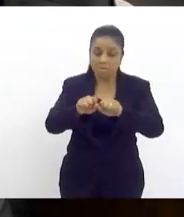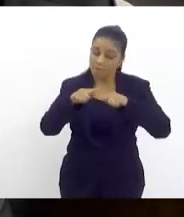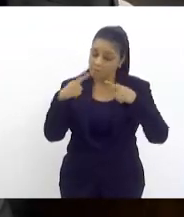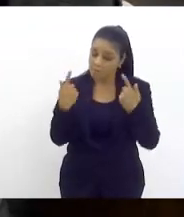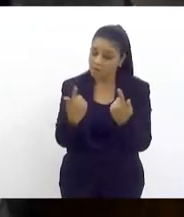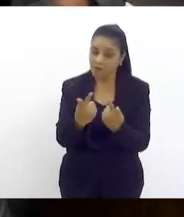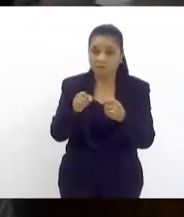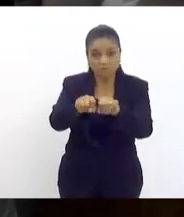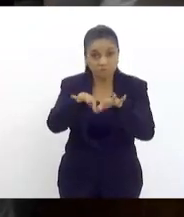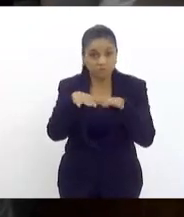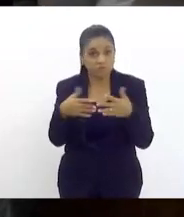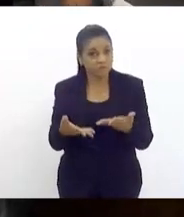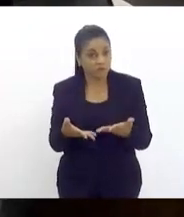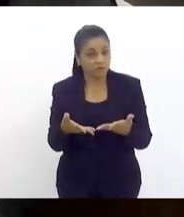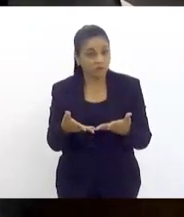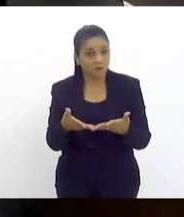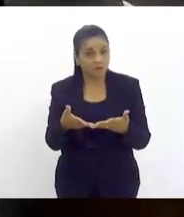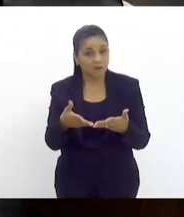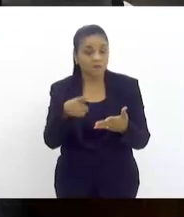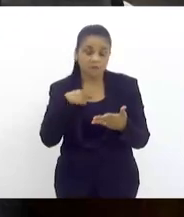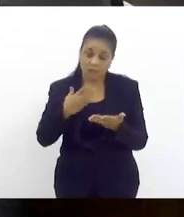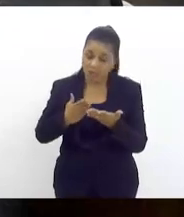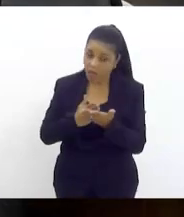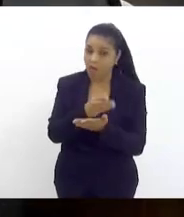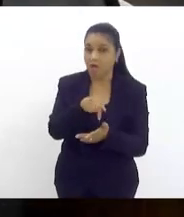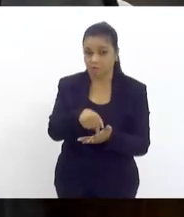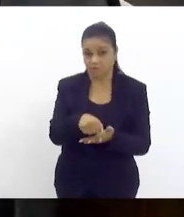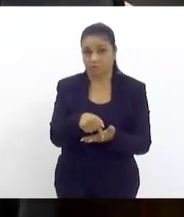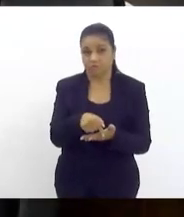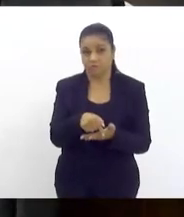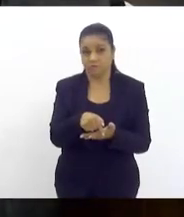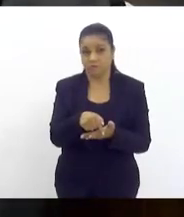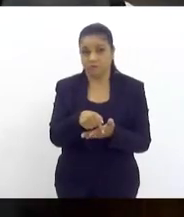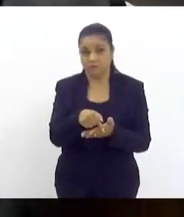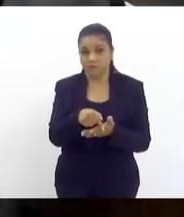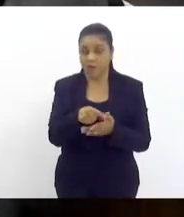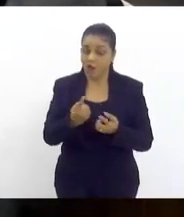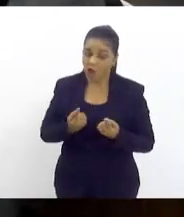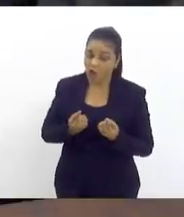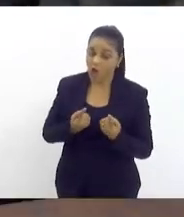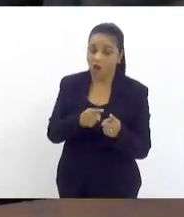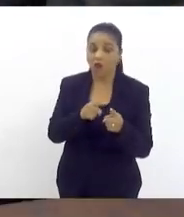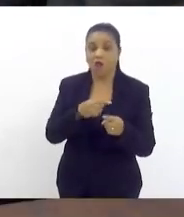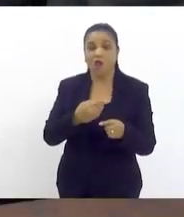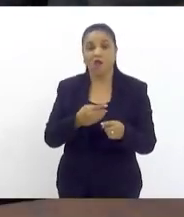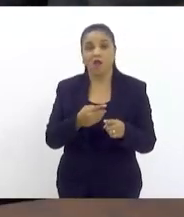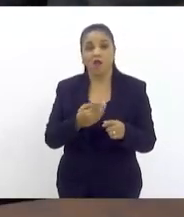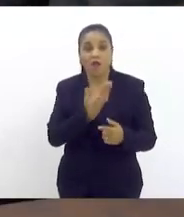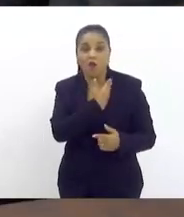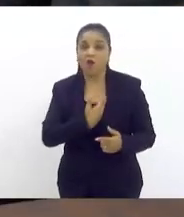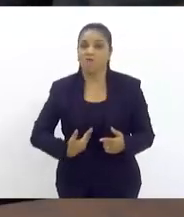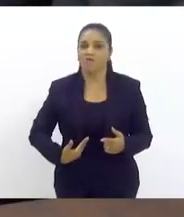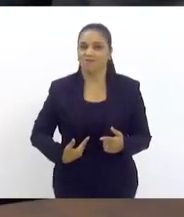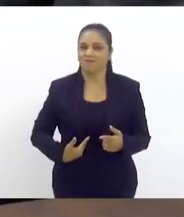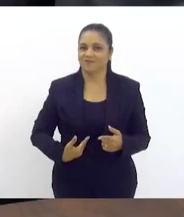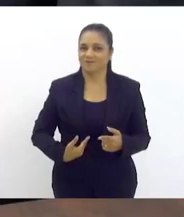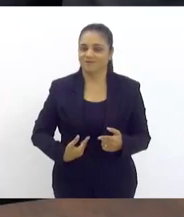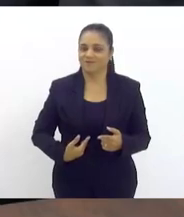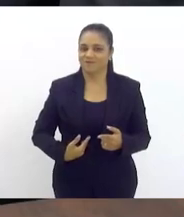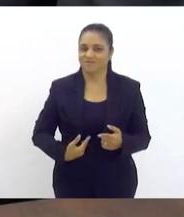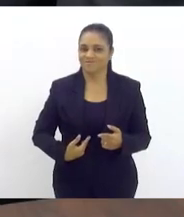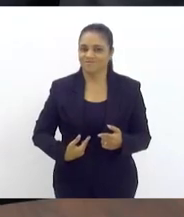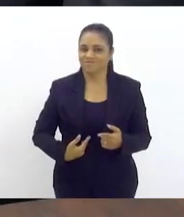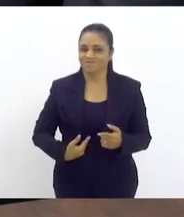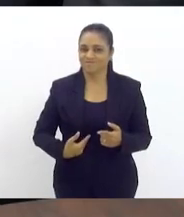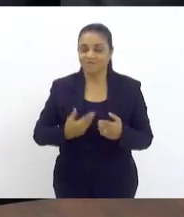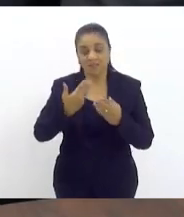indicação legislativa, caso a gente aprove, é uma provocação ao governador, para o governador mandar